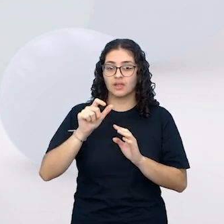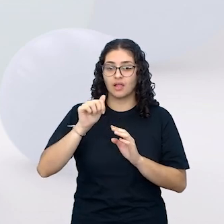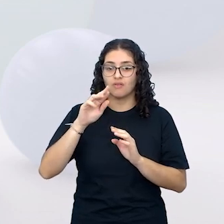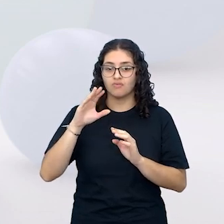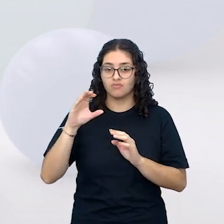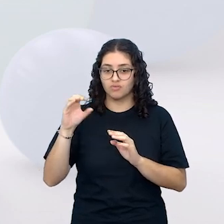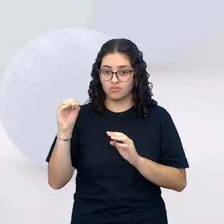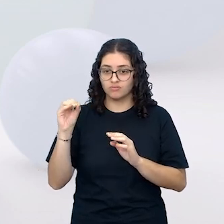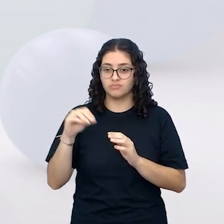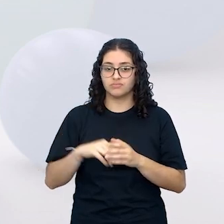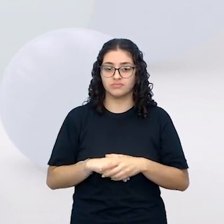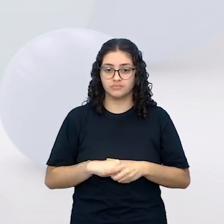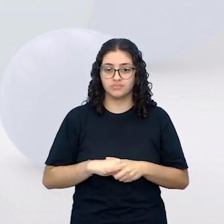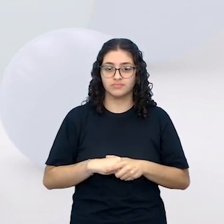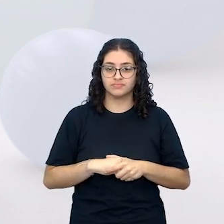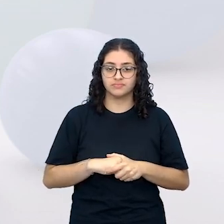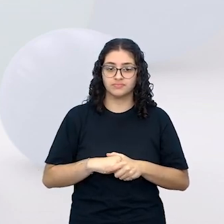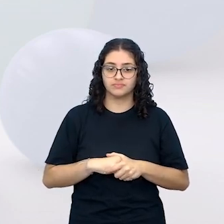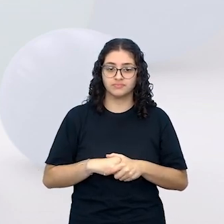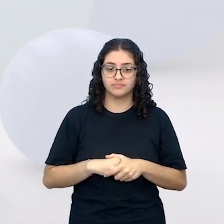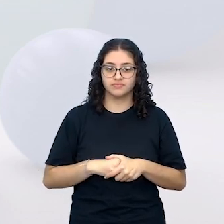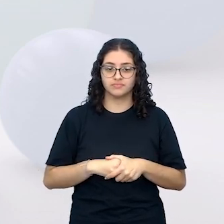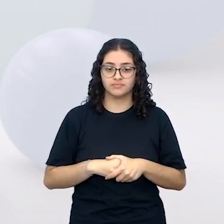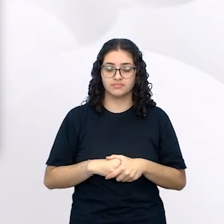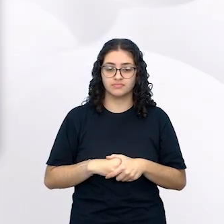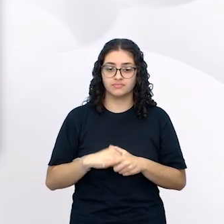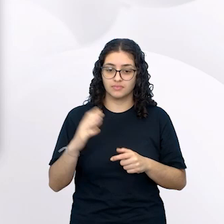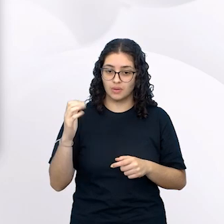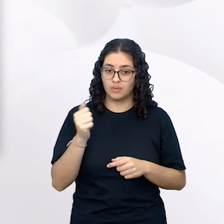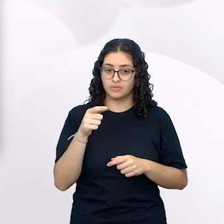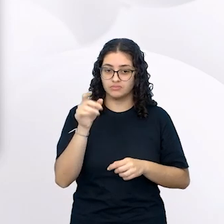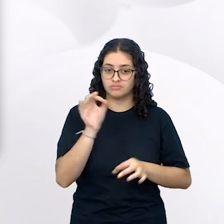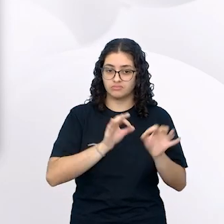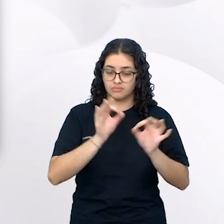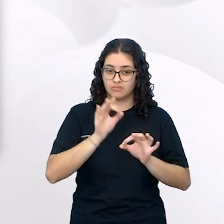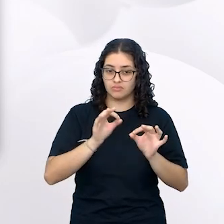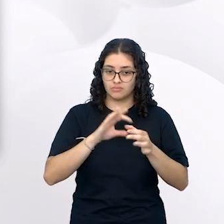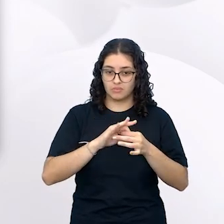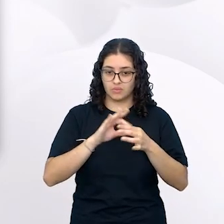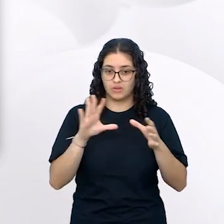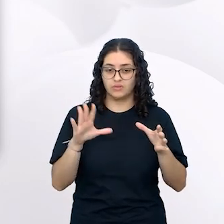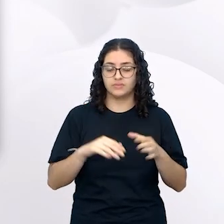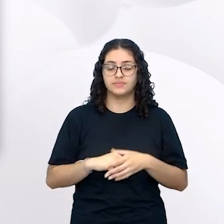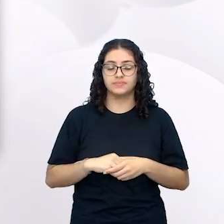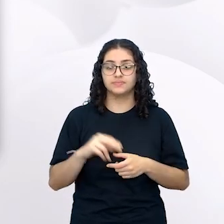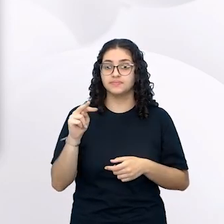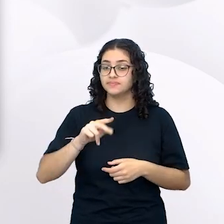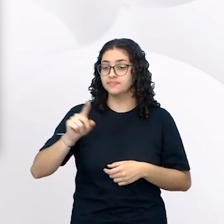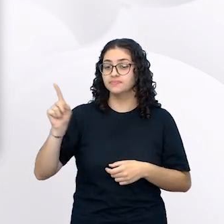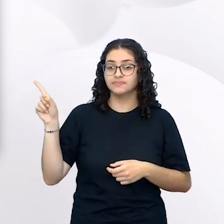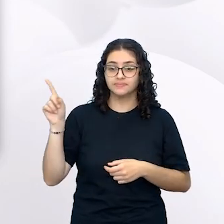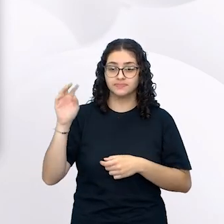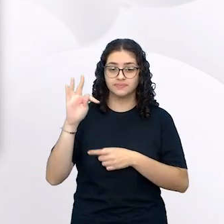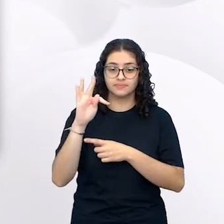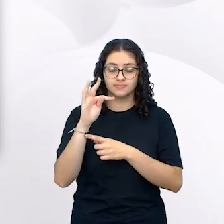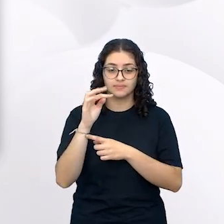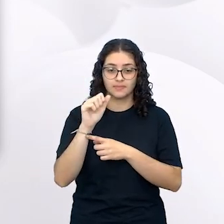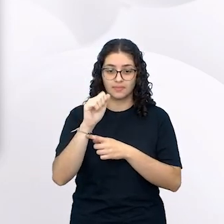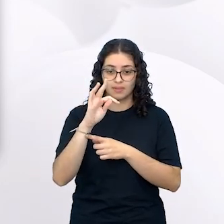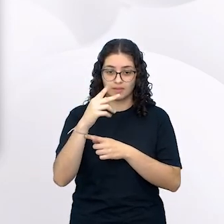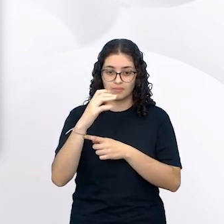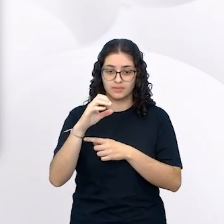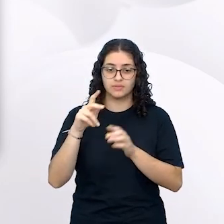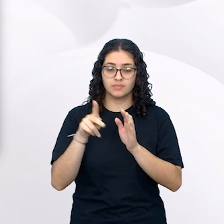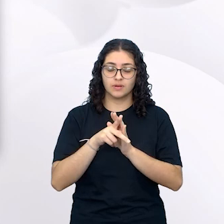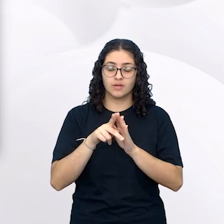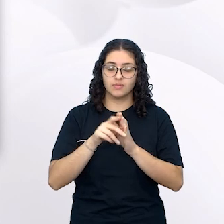mesmo. Pode colocar já na tela. Vamos lá. Então, aqui, né, a TPC da atividade